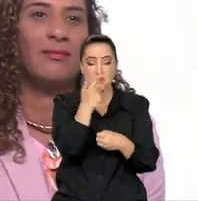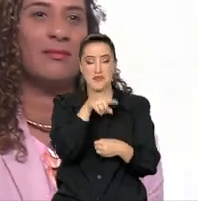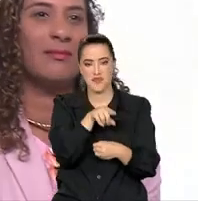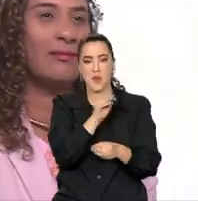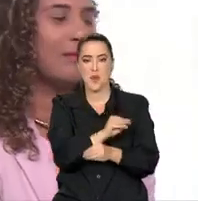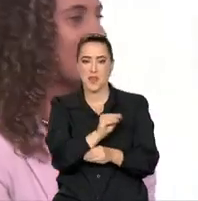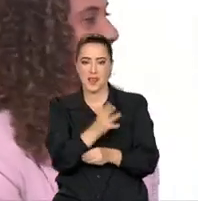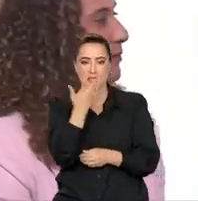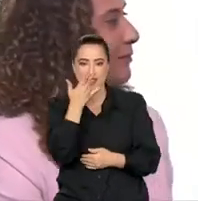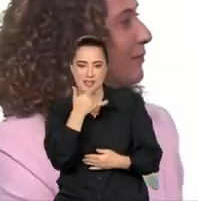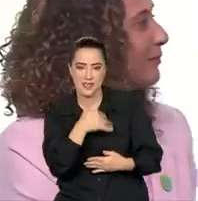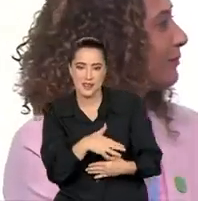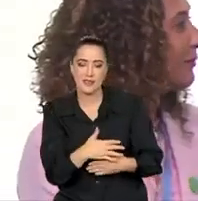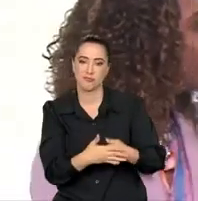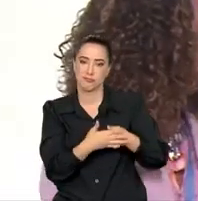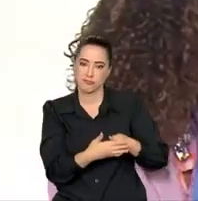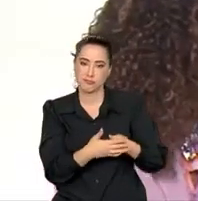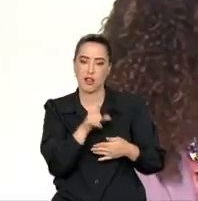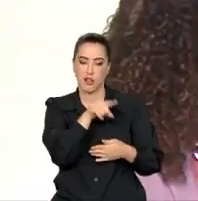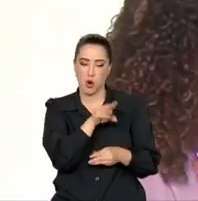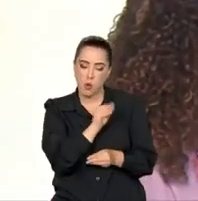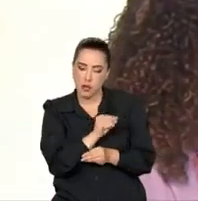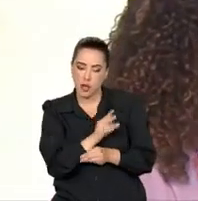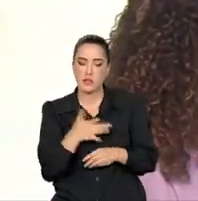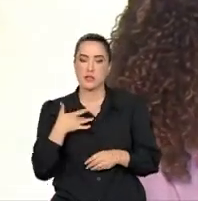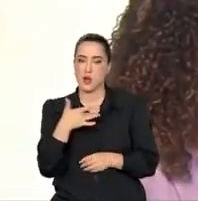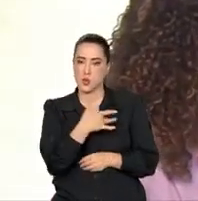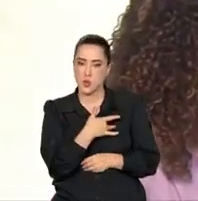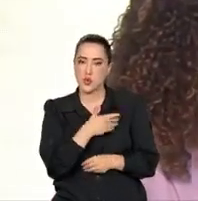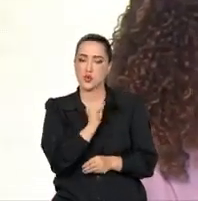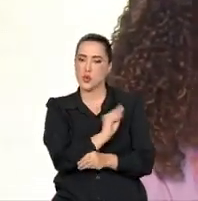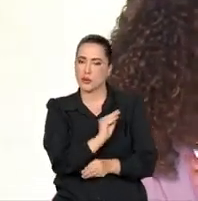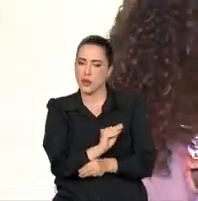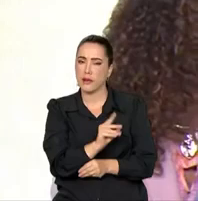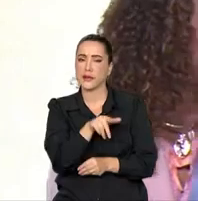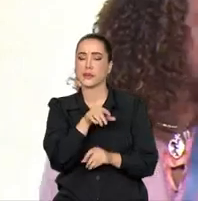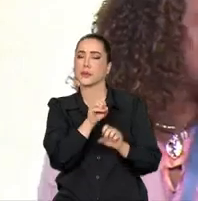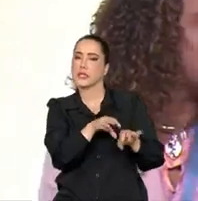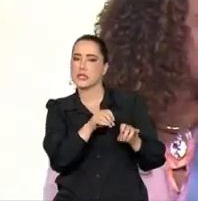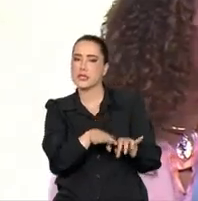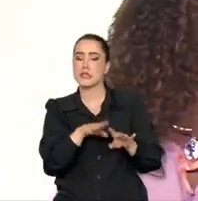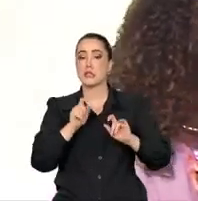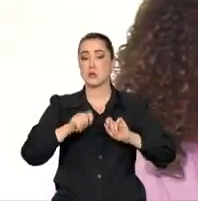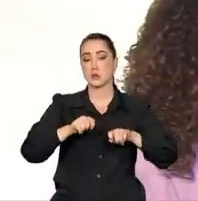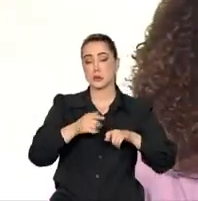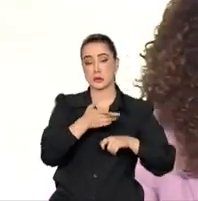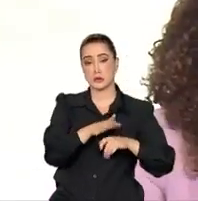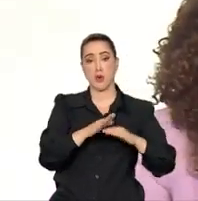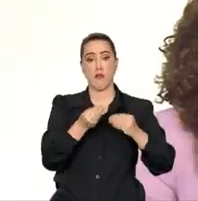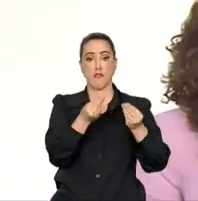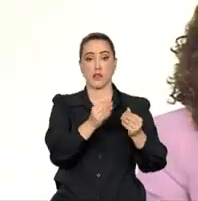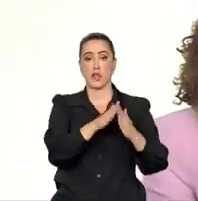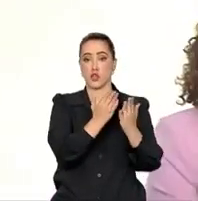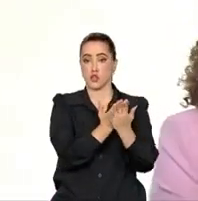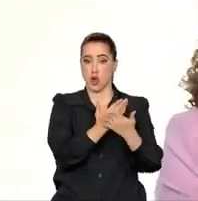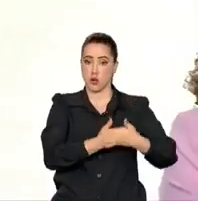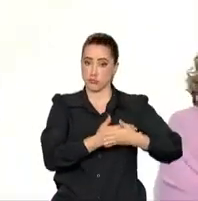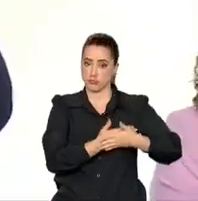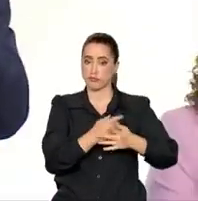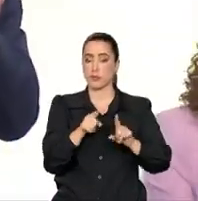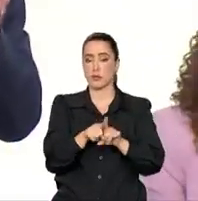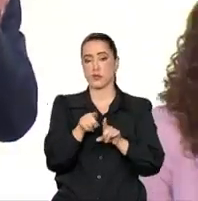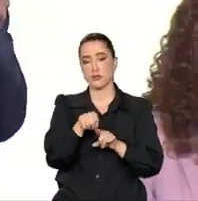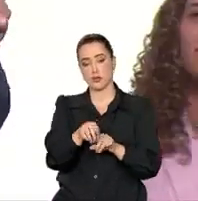saúde, matriculado já na primeira infância, ter a condição de creche para quem precisar,